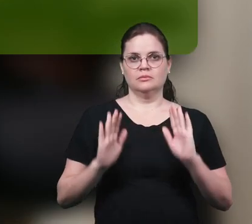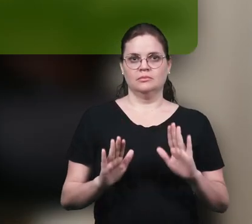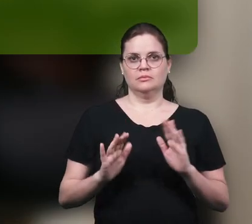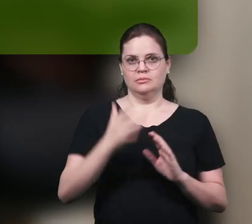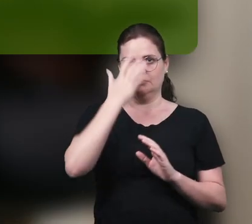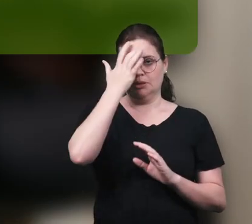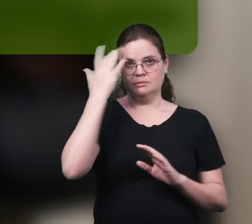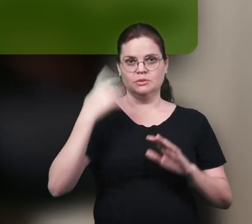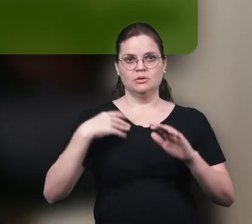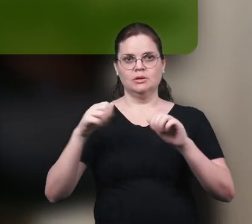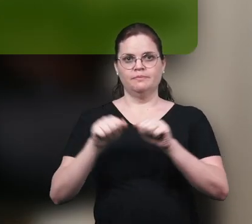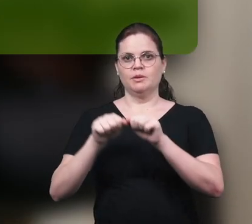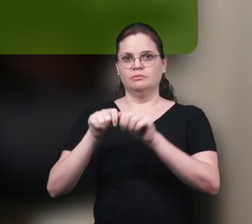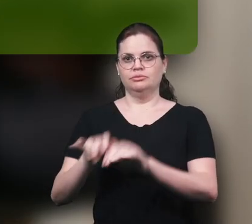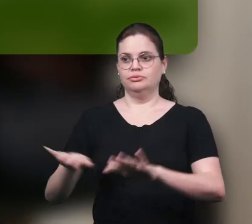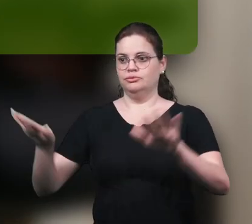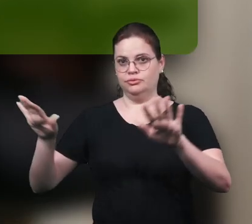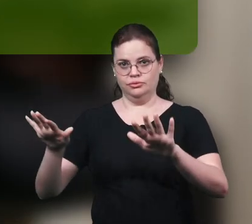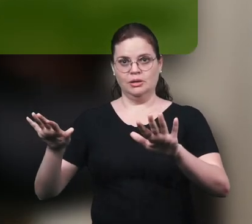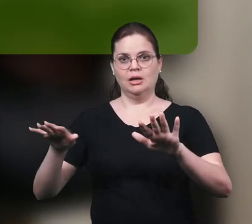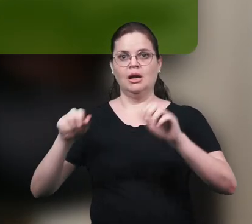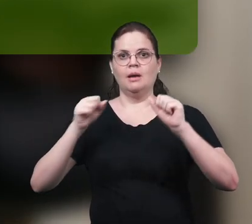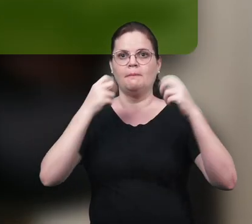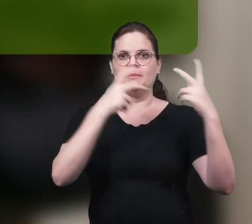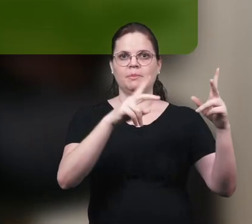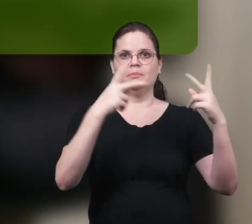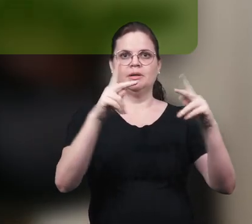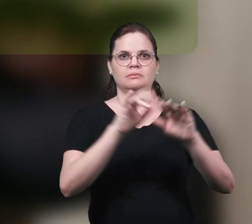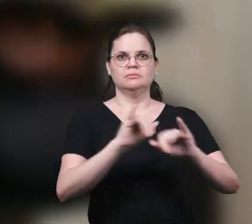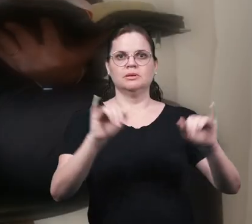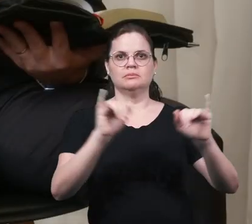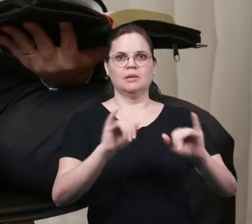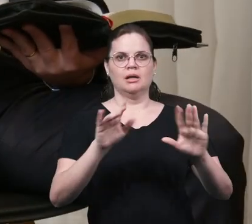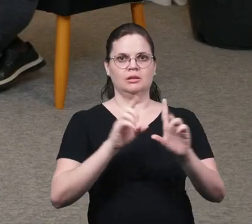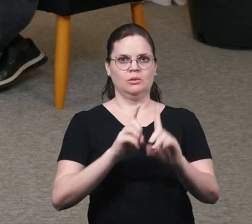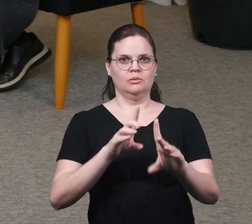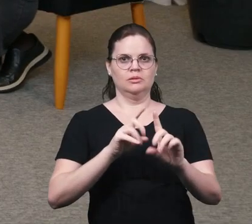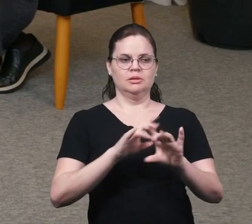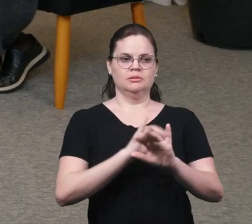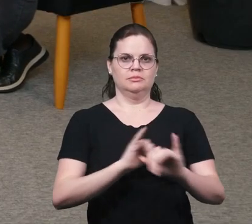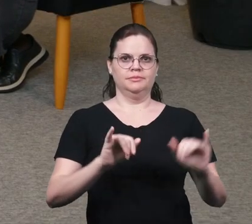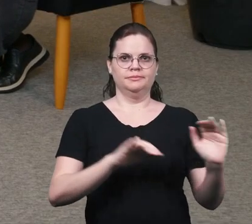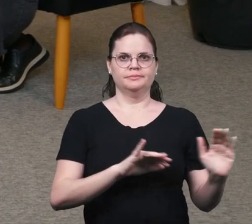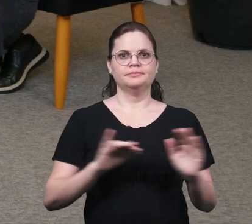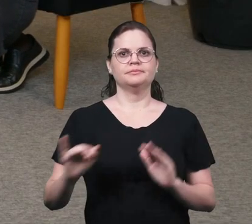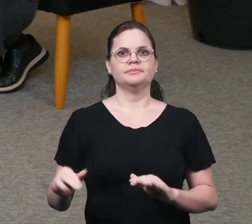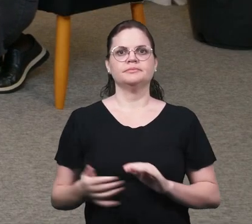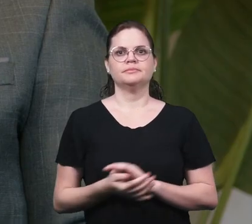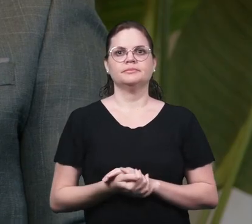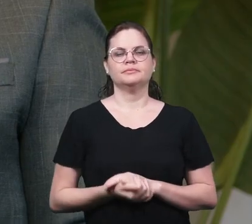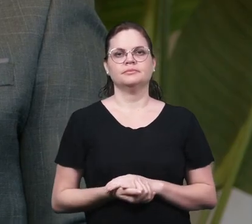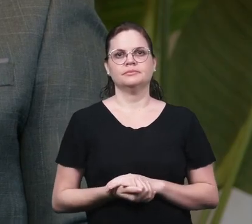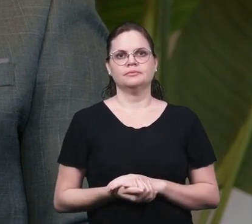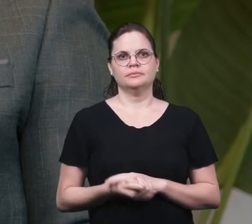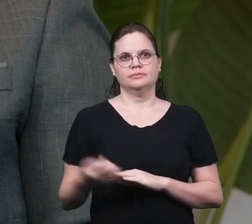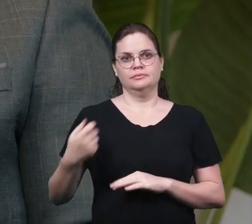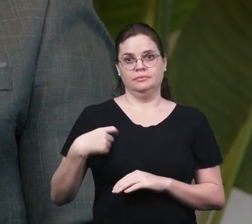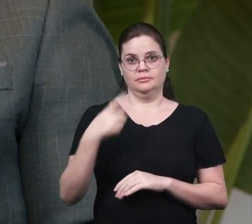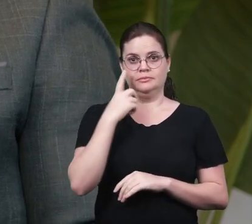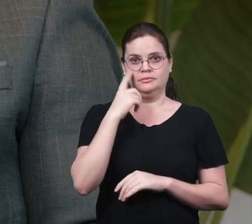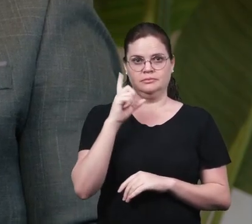andavam dispersos iam por toda parte anunciando a palavra. Veja bem,